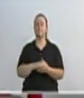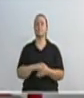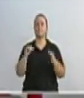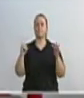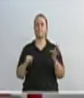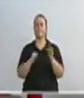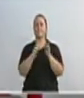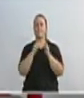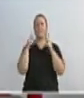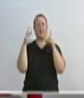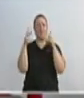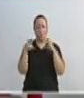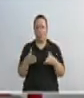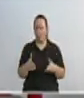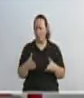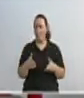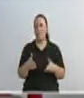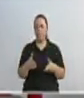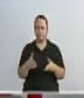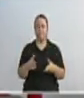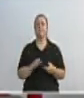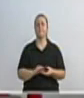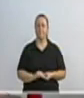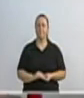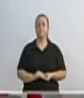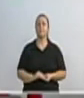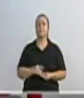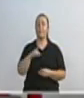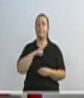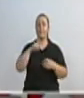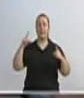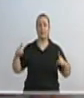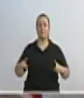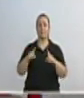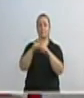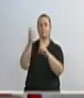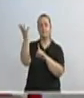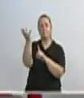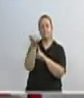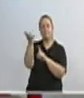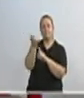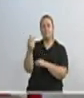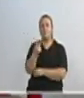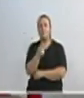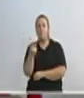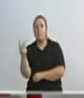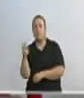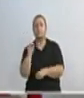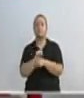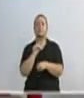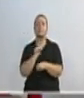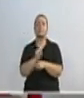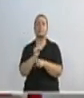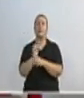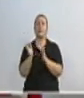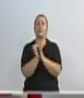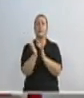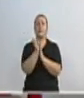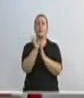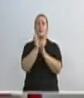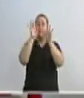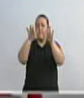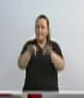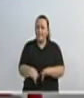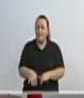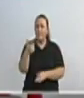mesma situação. Estamos com 2 antenas à mercê de ser resolvido essa burocracia para que Blumenau, esses 2 pontos da cidade,